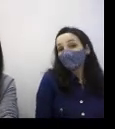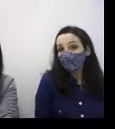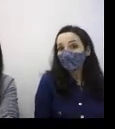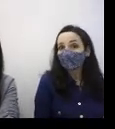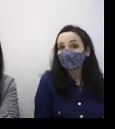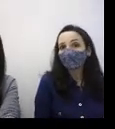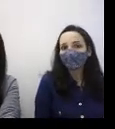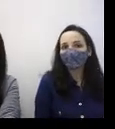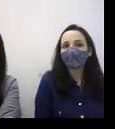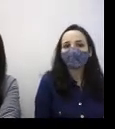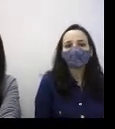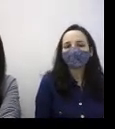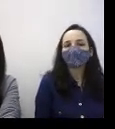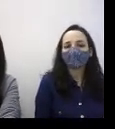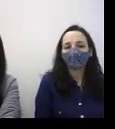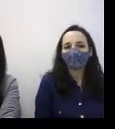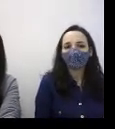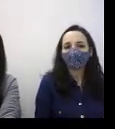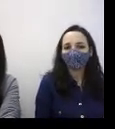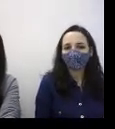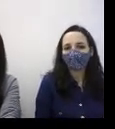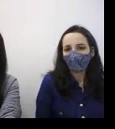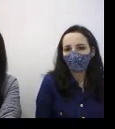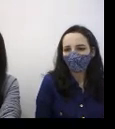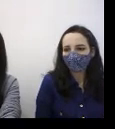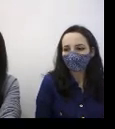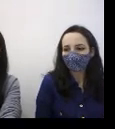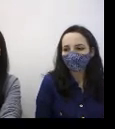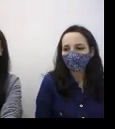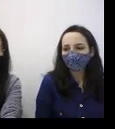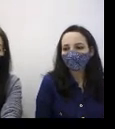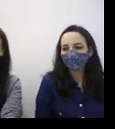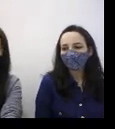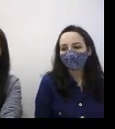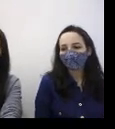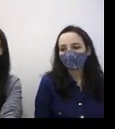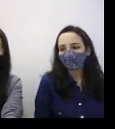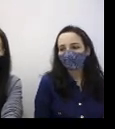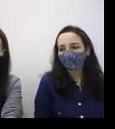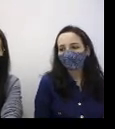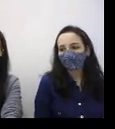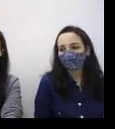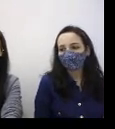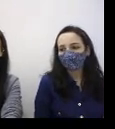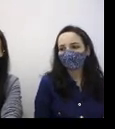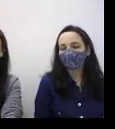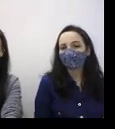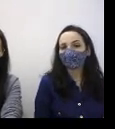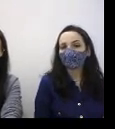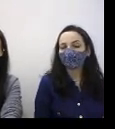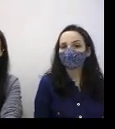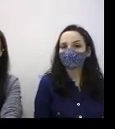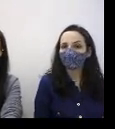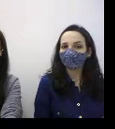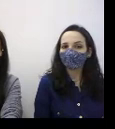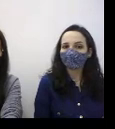Mais desinteressado muitas vezes do que está acontecendo ao nosso redor. Essas condições competitivas, a gente